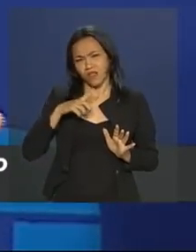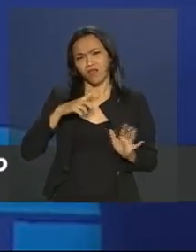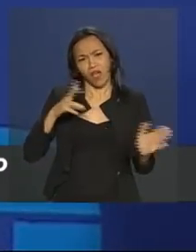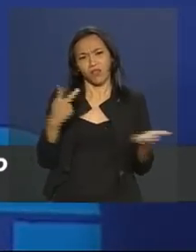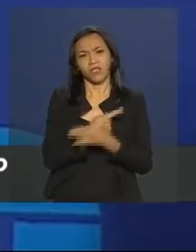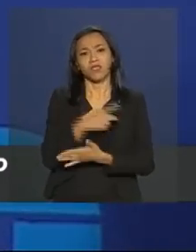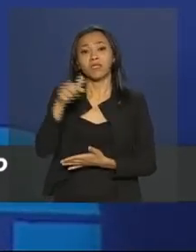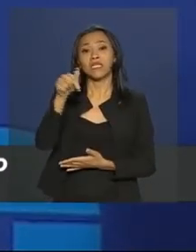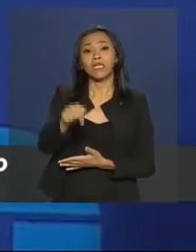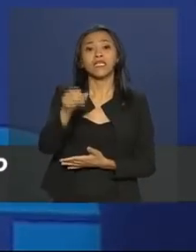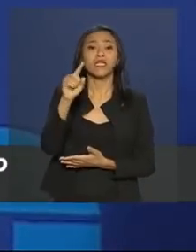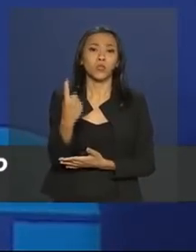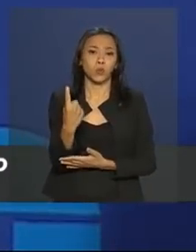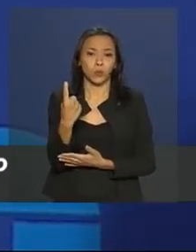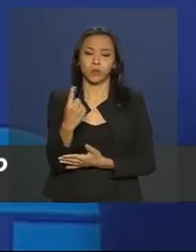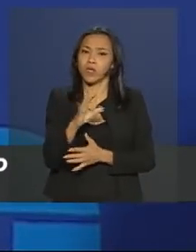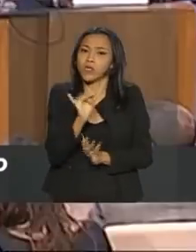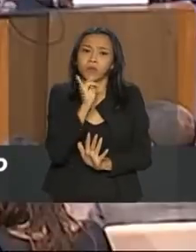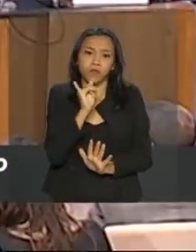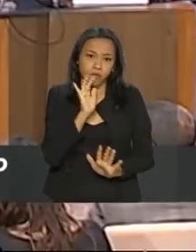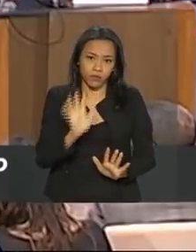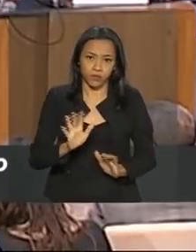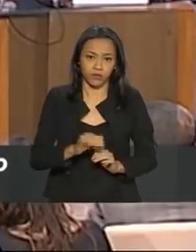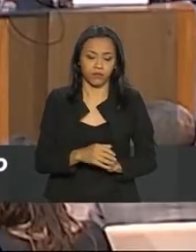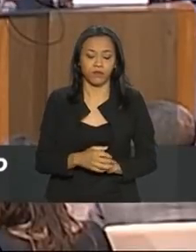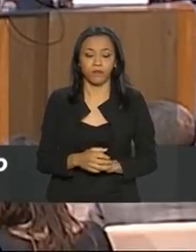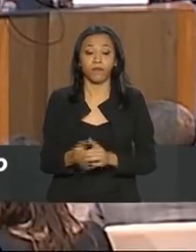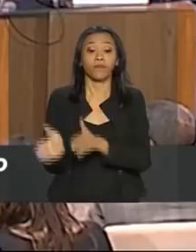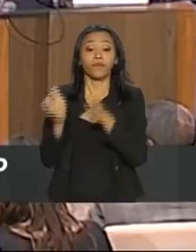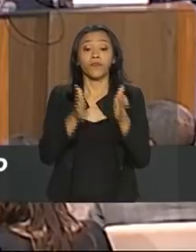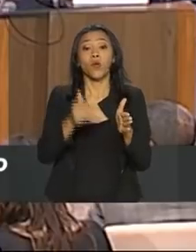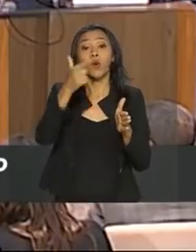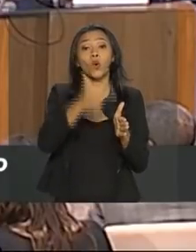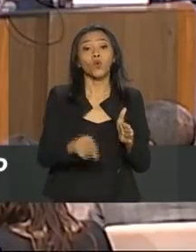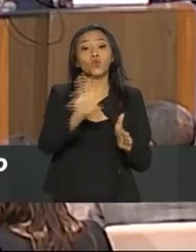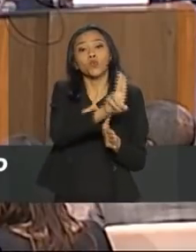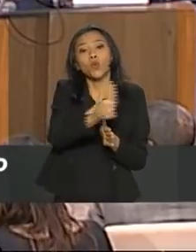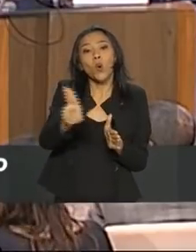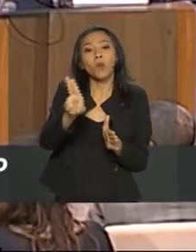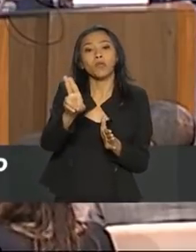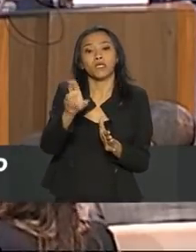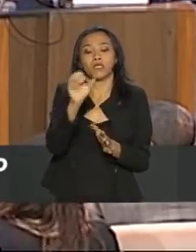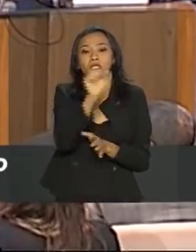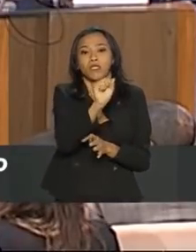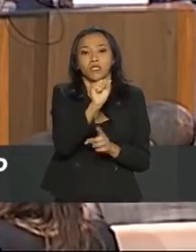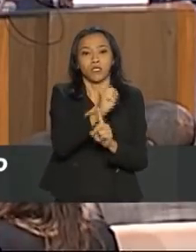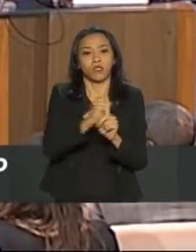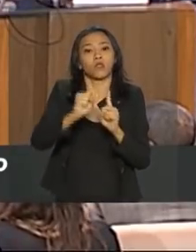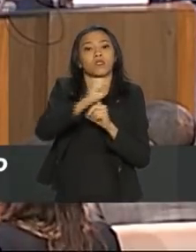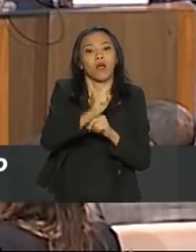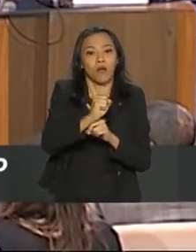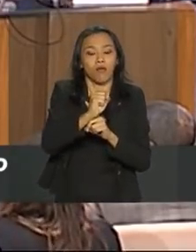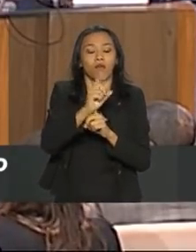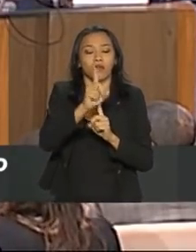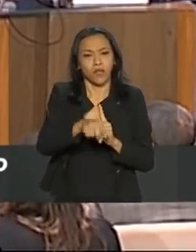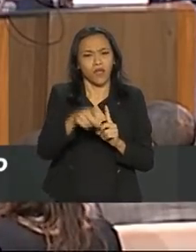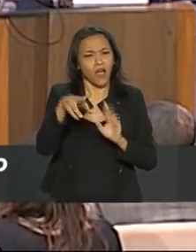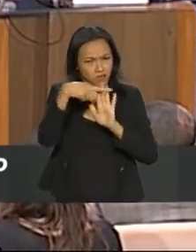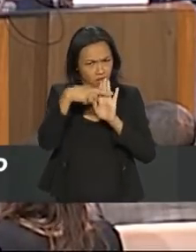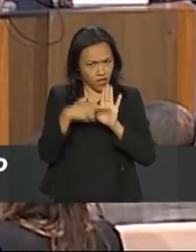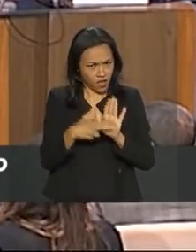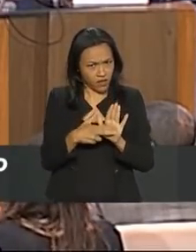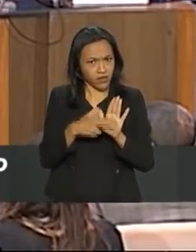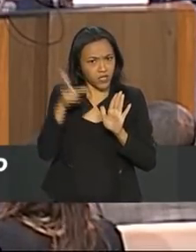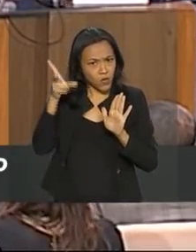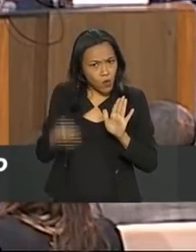diferentes não necessariamente iguais é só um exemplo tá nome social teve uma queda em relação ao ano passado foi menos inscritos mesmo os critérios ficaram mais